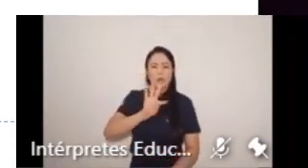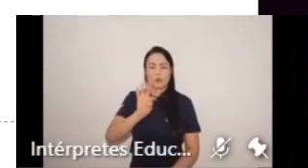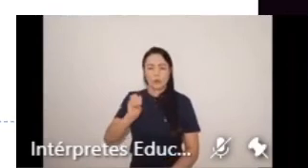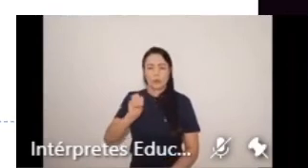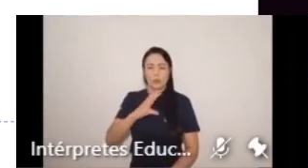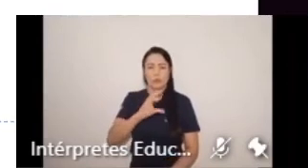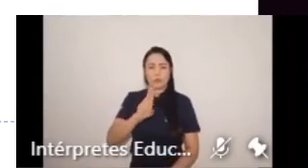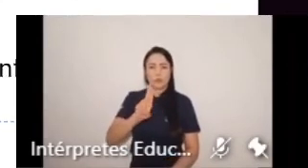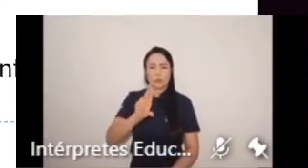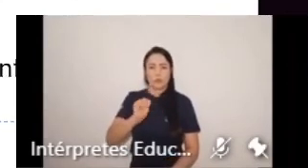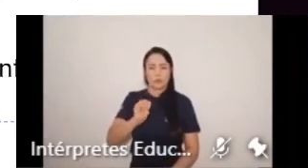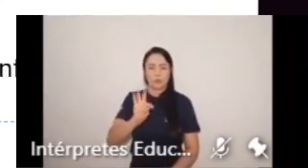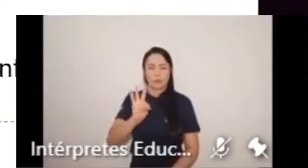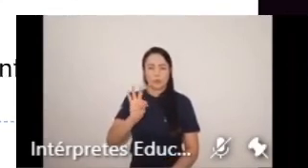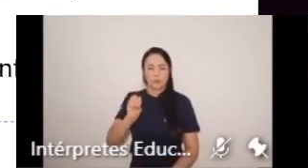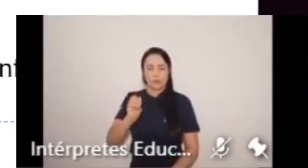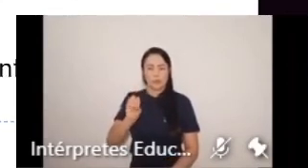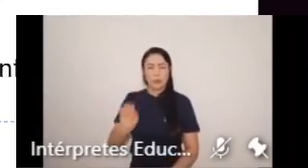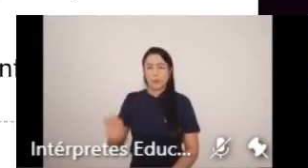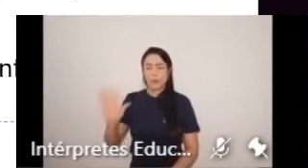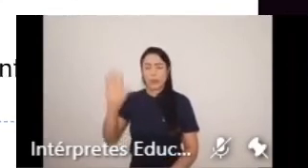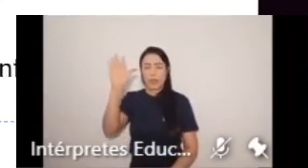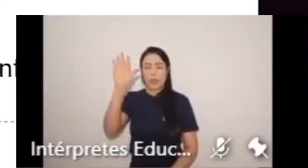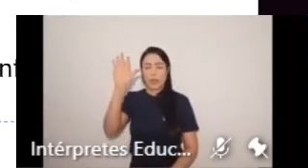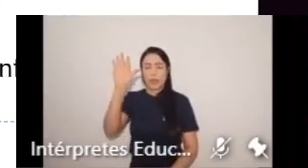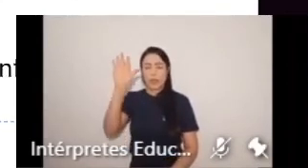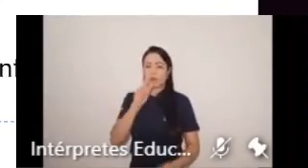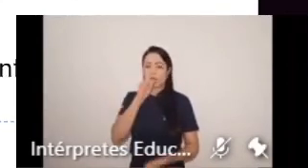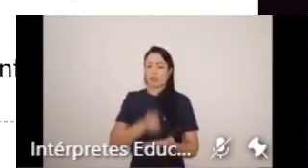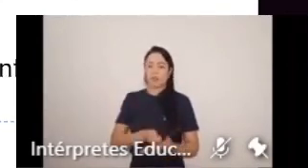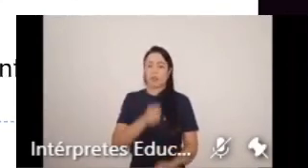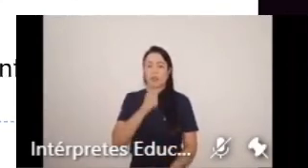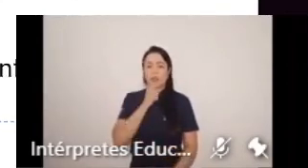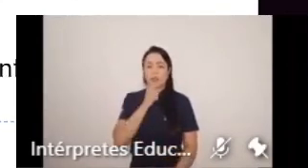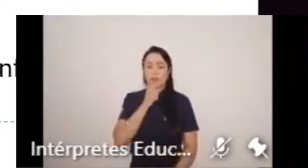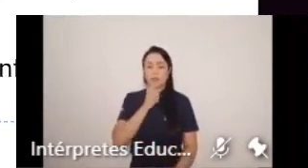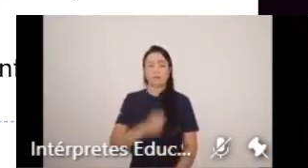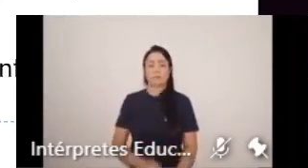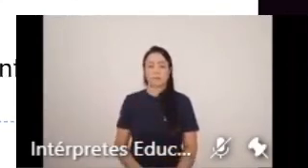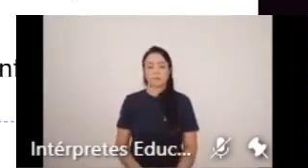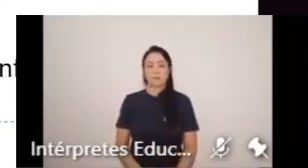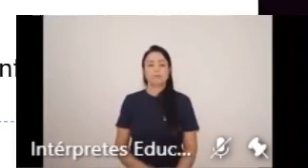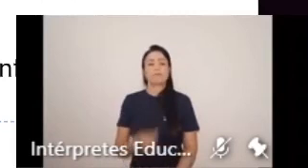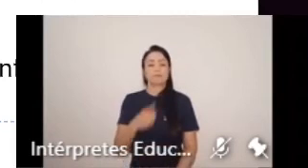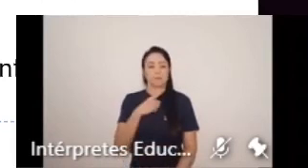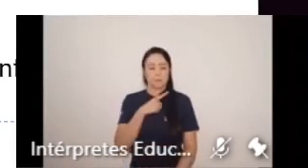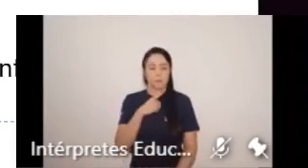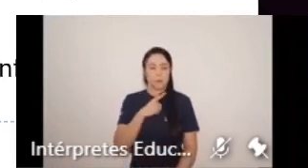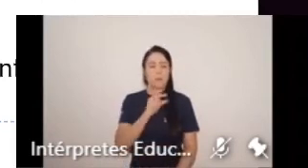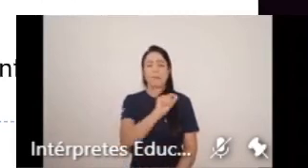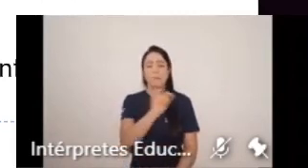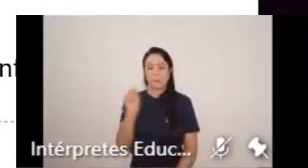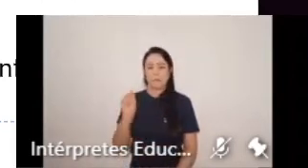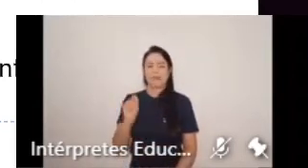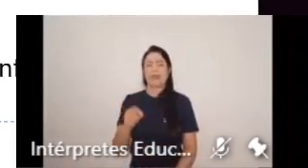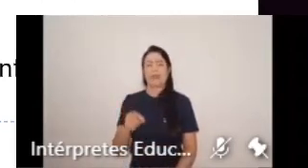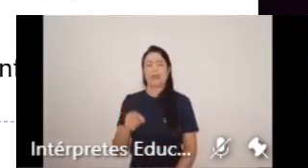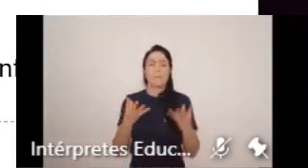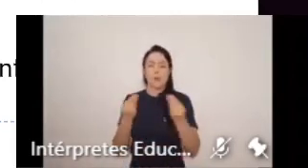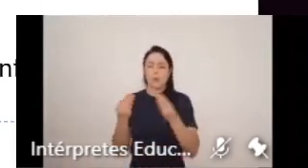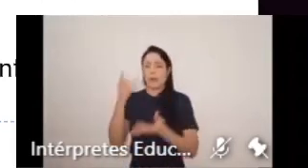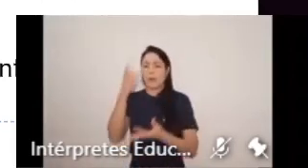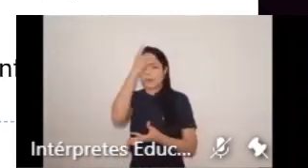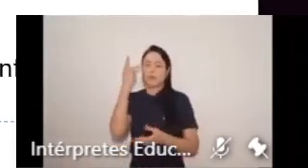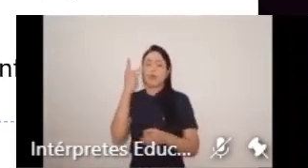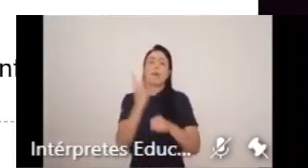começou, mas não terminou no STF. E, em geral, o que nós temos muita judicialização na defensoria